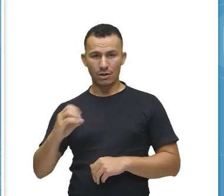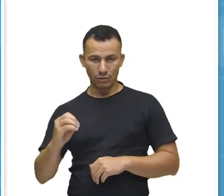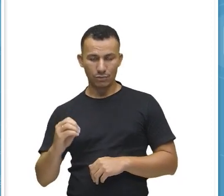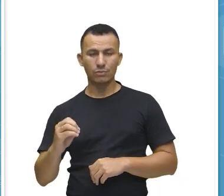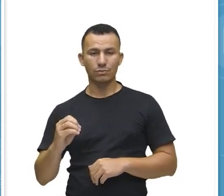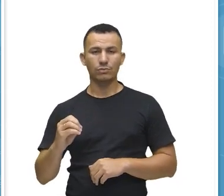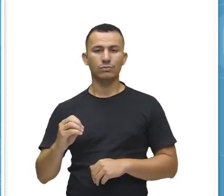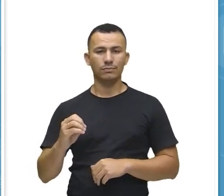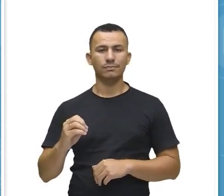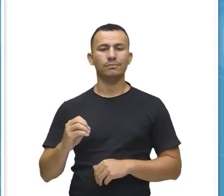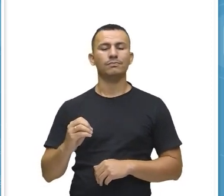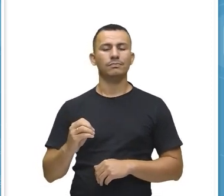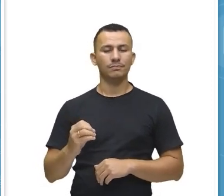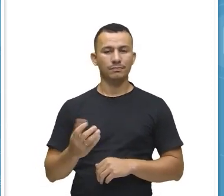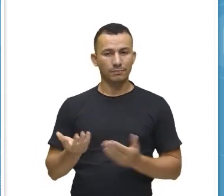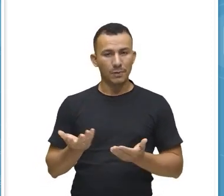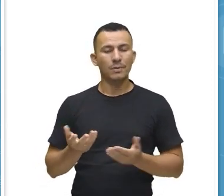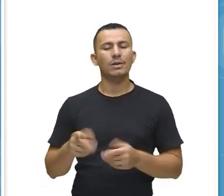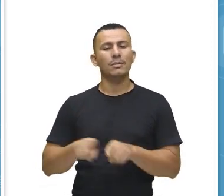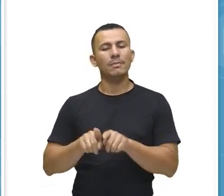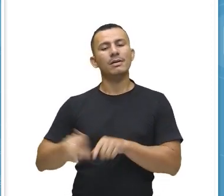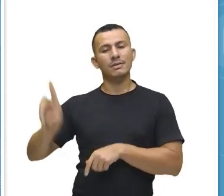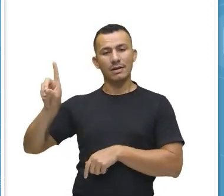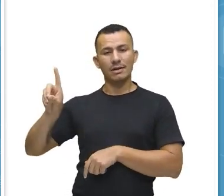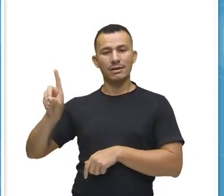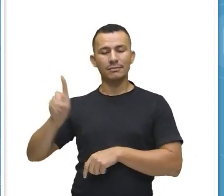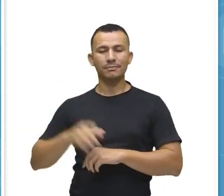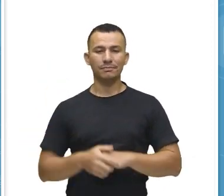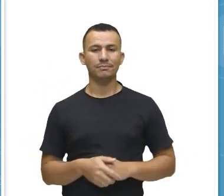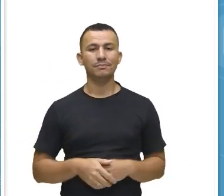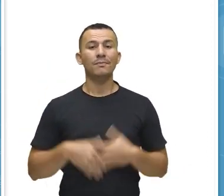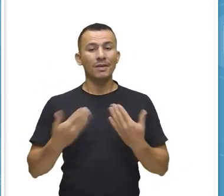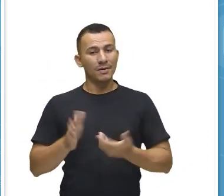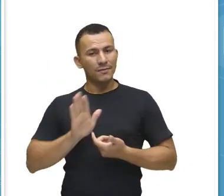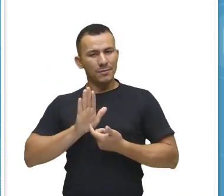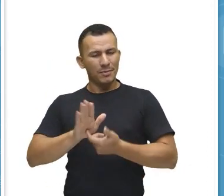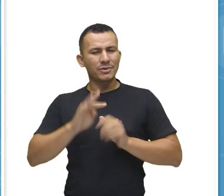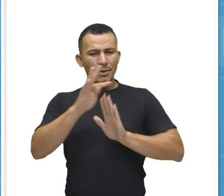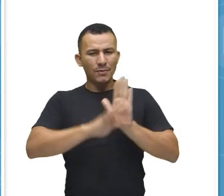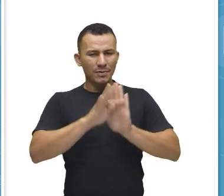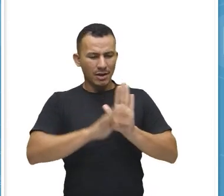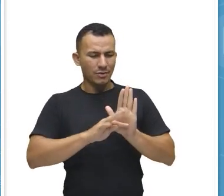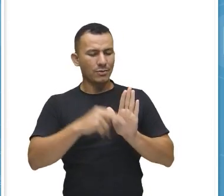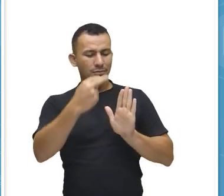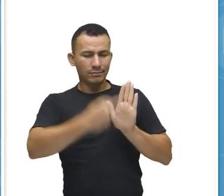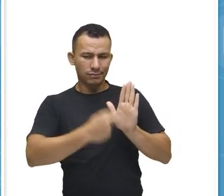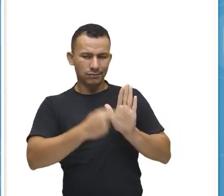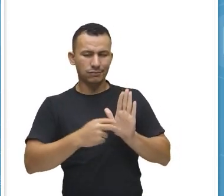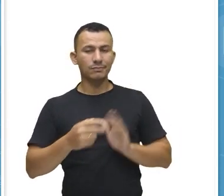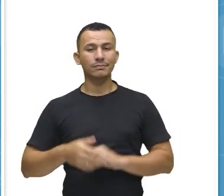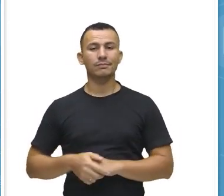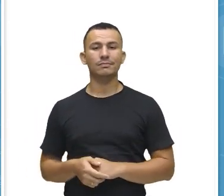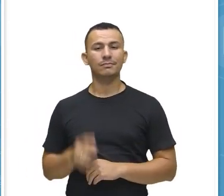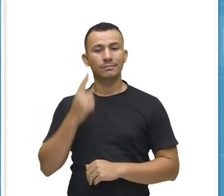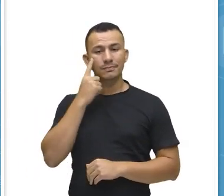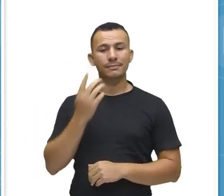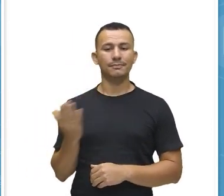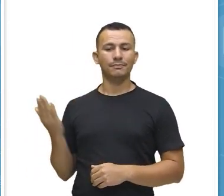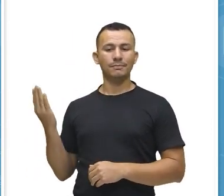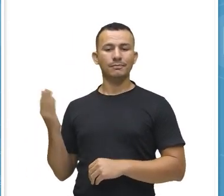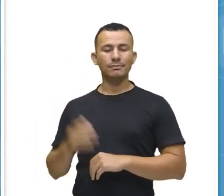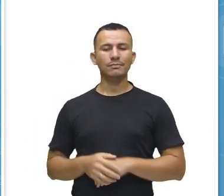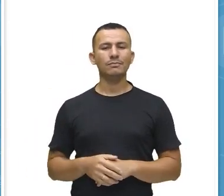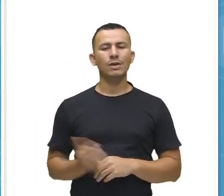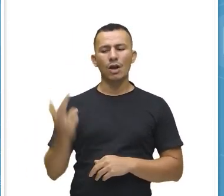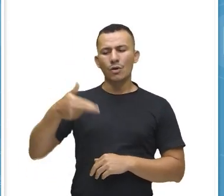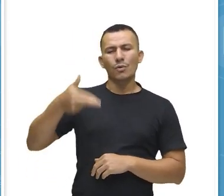só estou chegando nele agora. Letra D também. Vamos então ao texto para comentarmos? Vamos lá então. Aí está o texto: como os